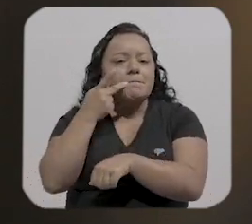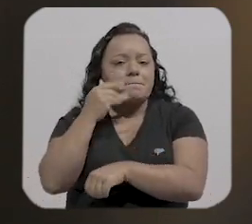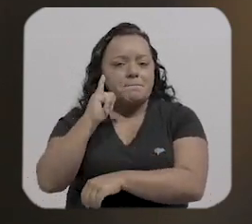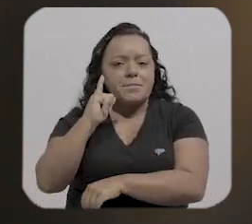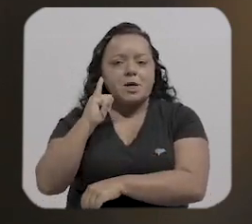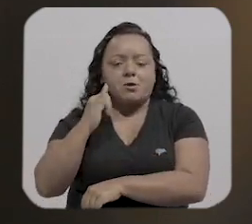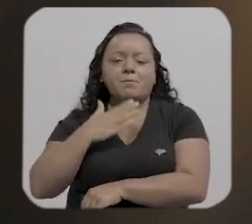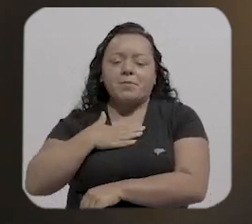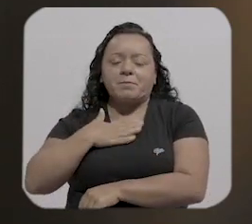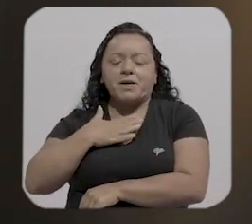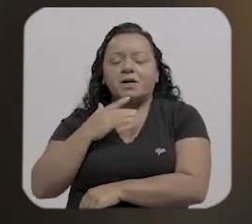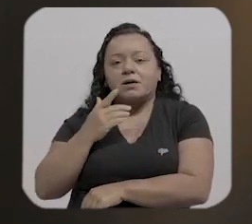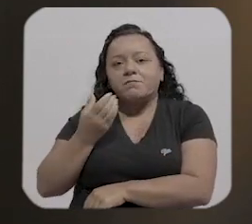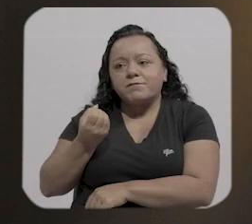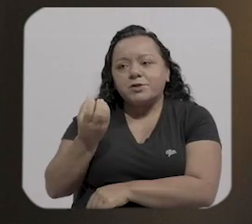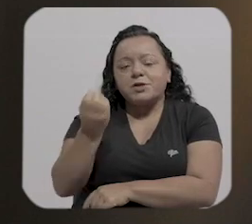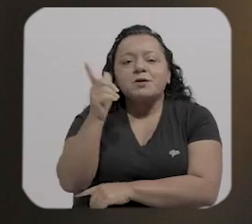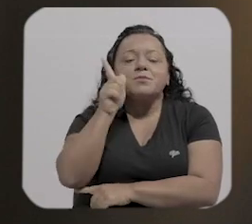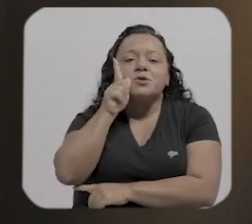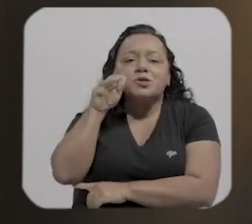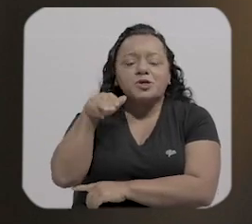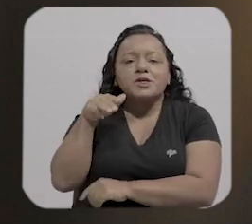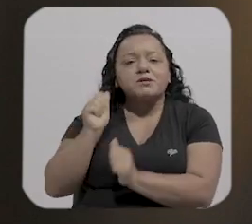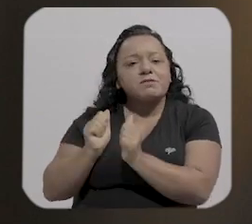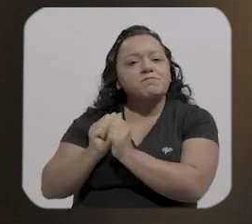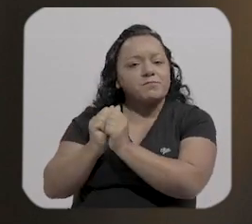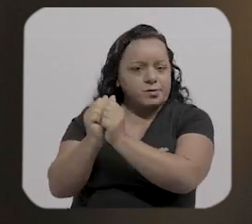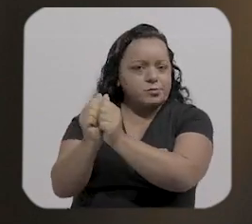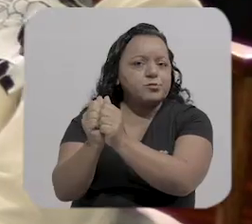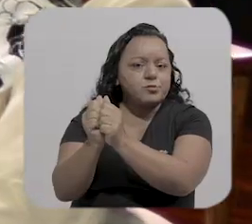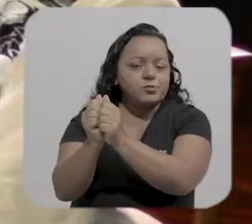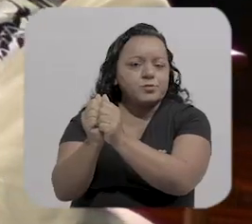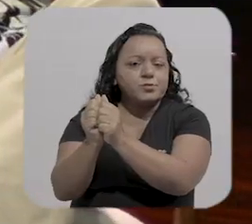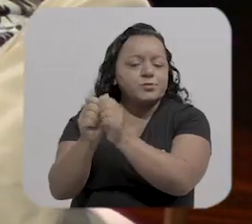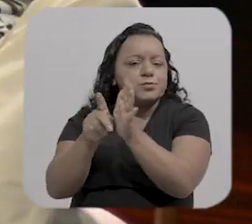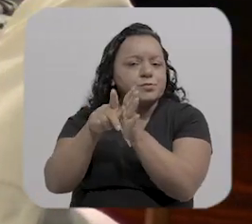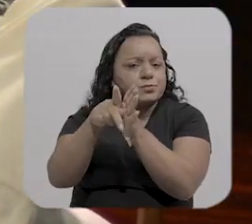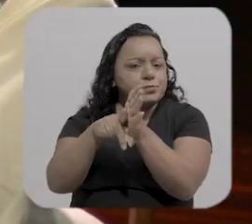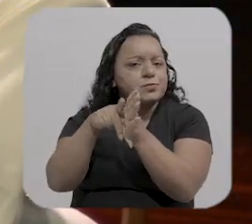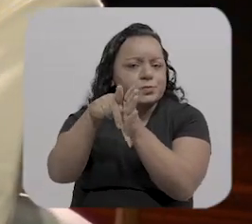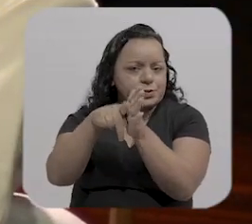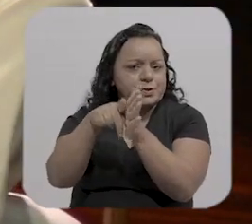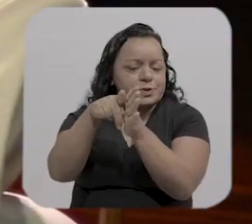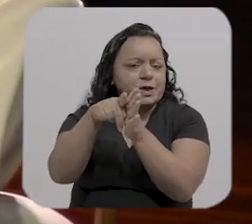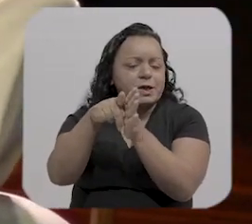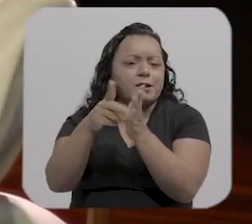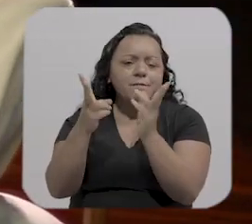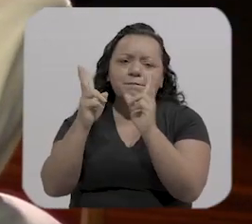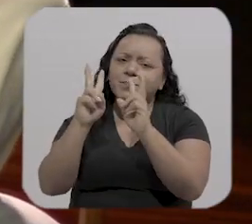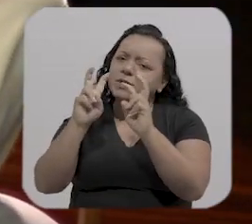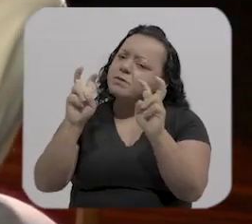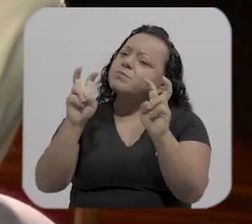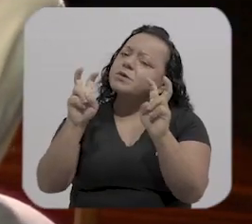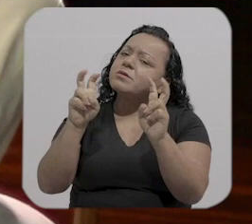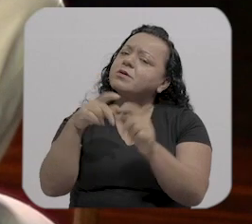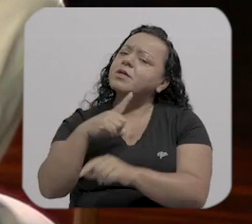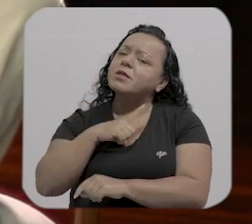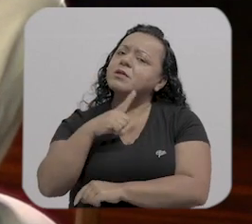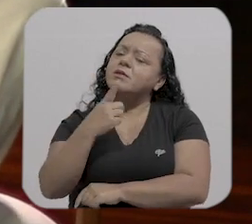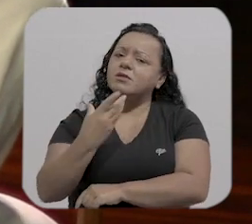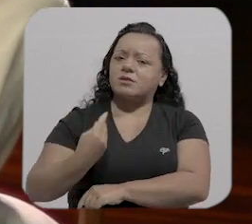a gente acompanhava ele nos trens, tal, né? E eu já percebia que